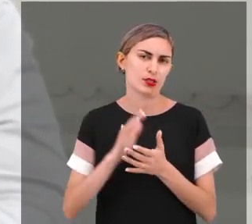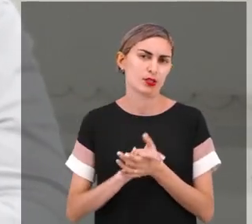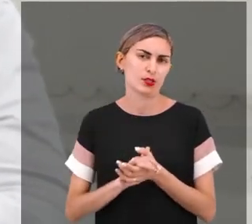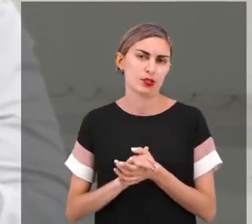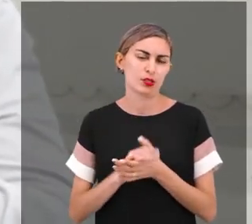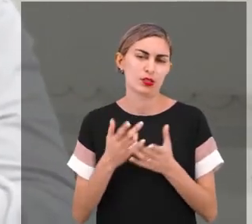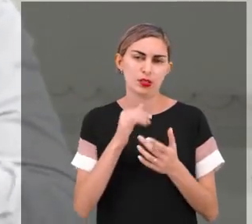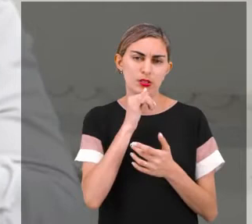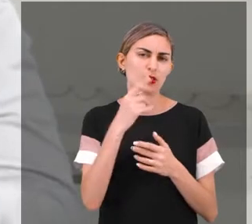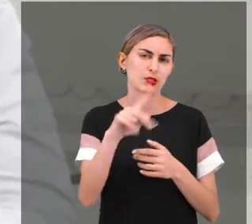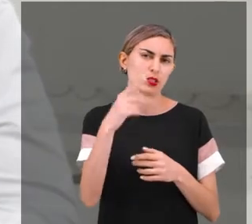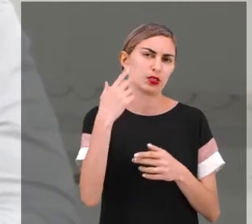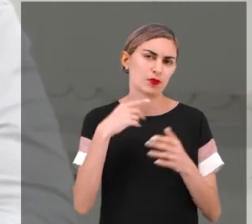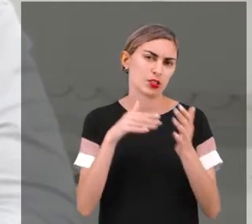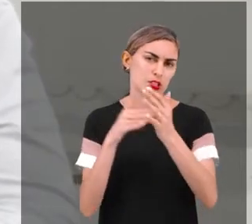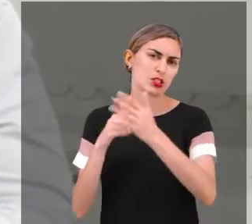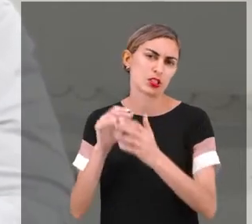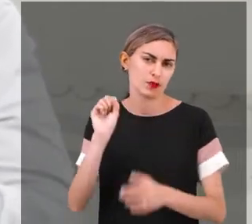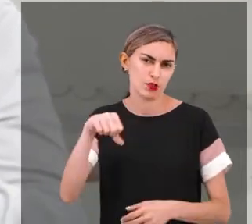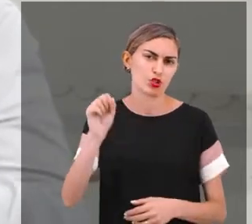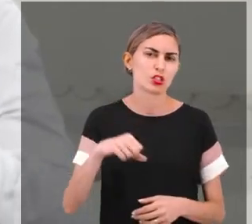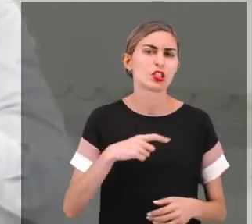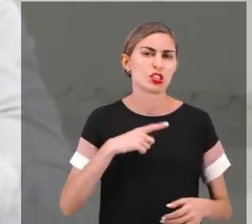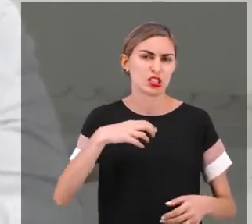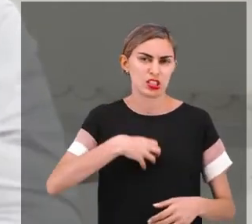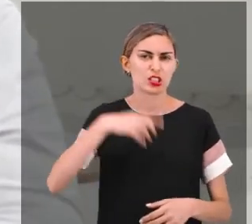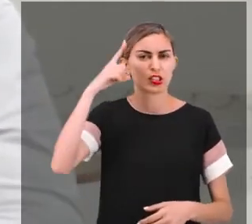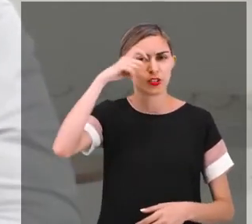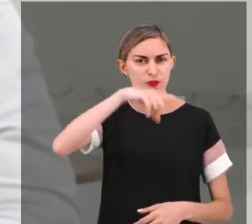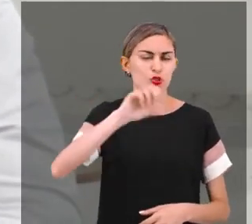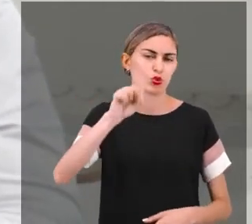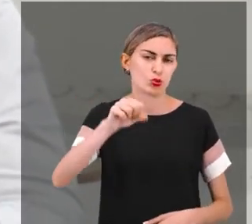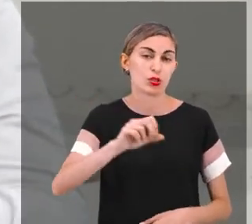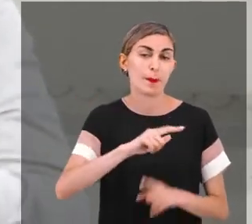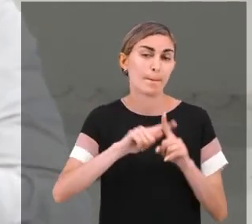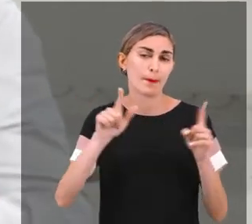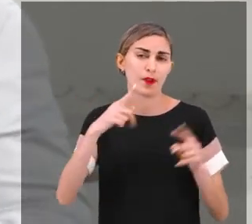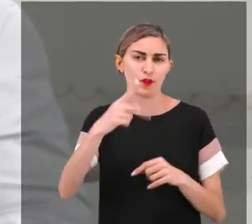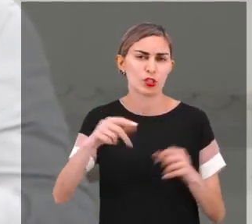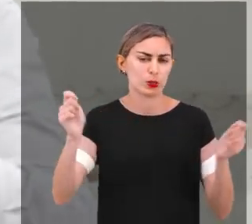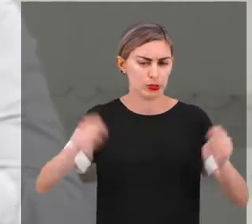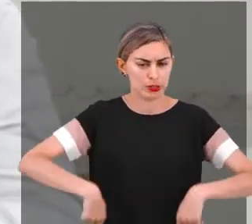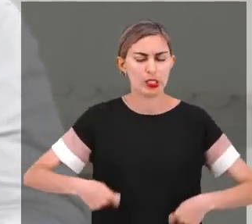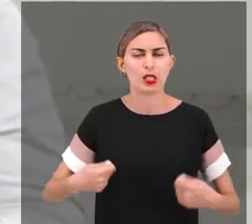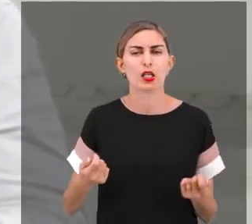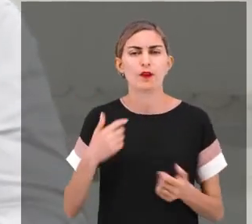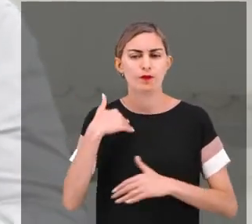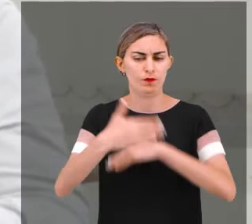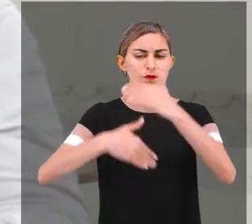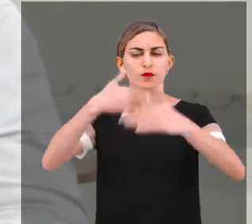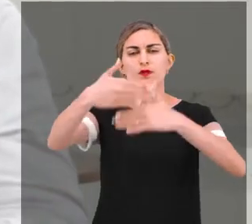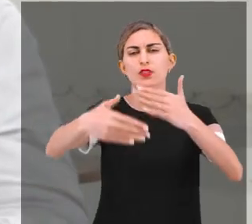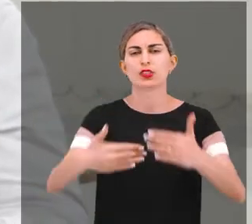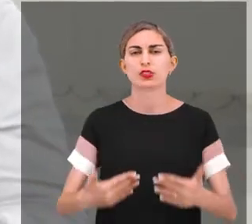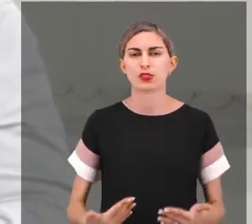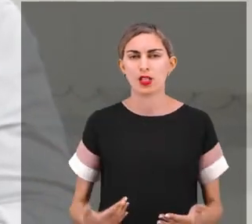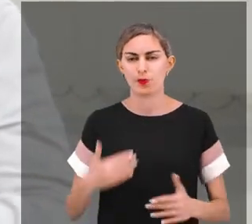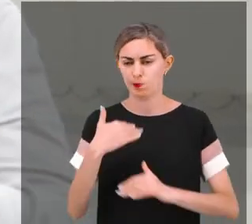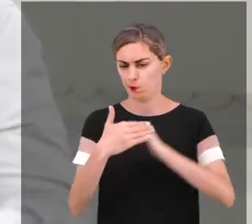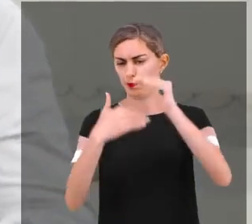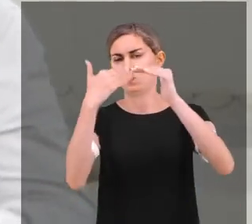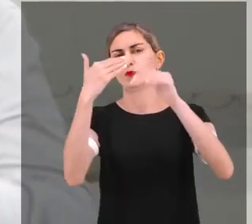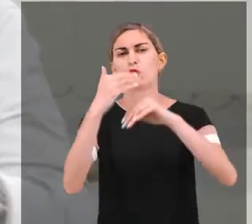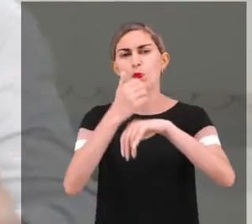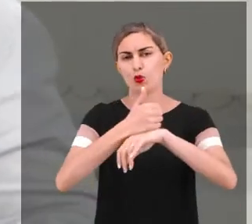por acaso. Vocês vão ter desafios, sim, vocês vão ter dificuldades, sim, mas vocês têm o potencial de avançar e